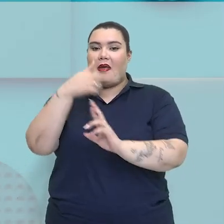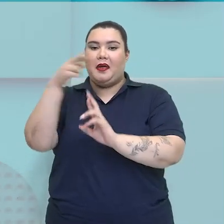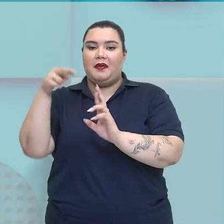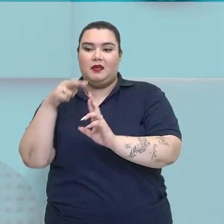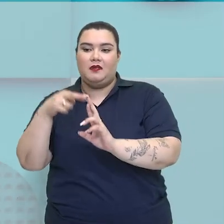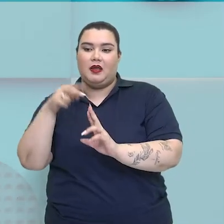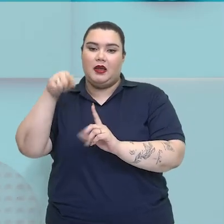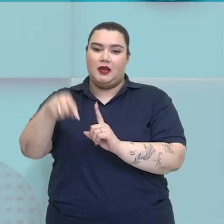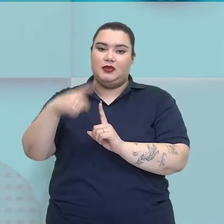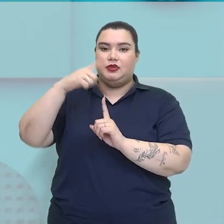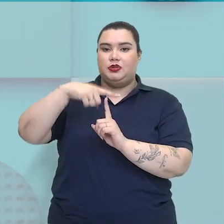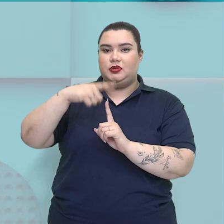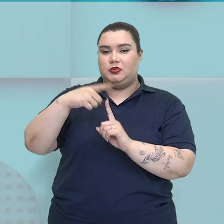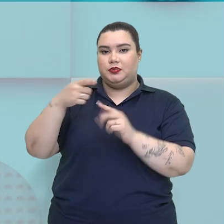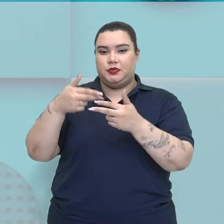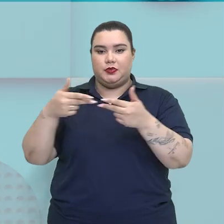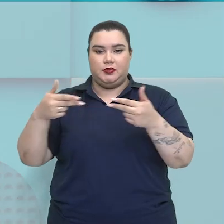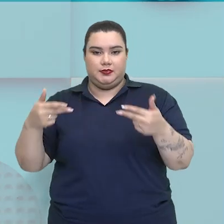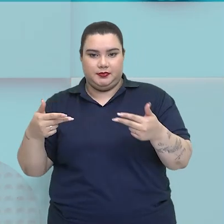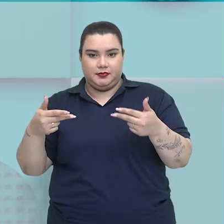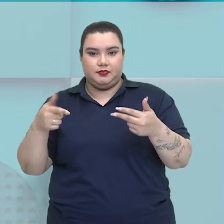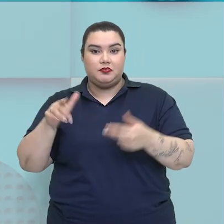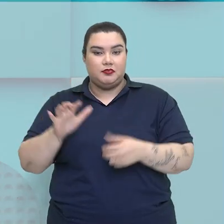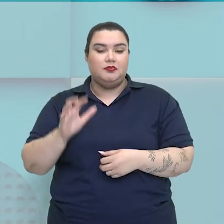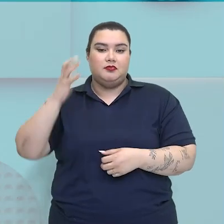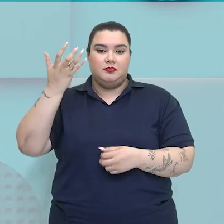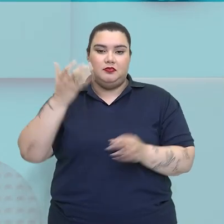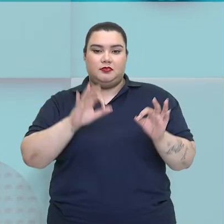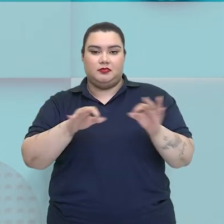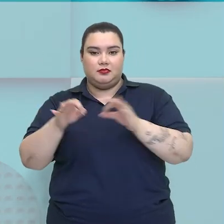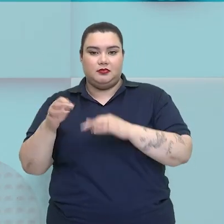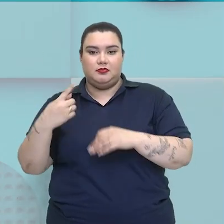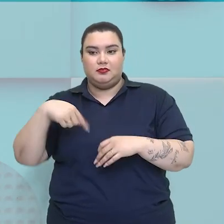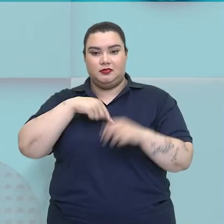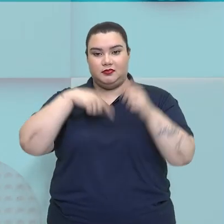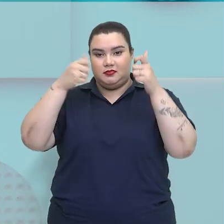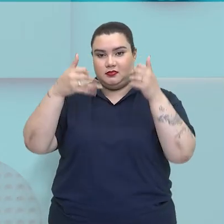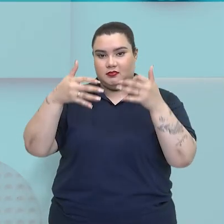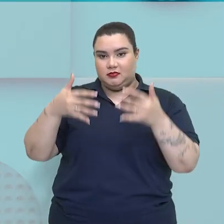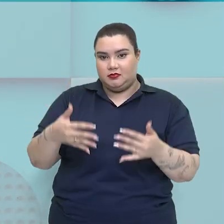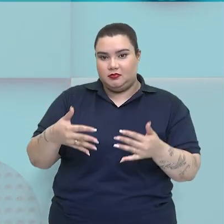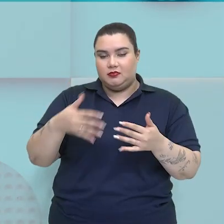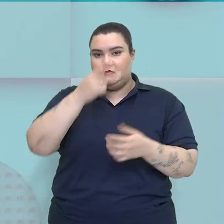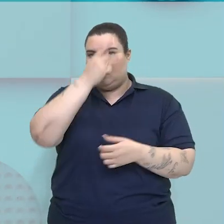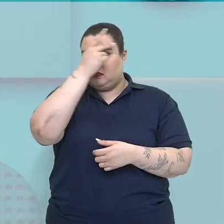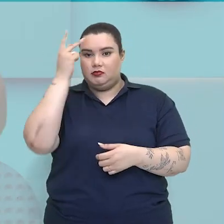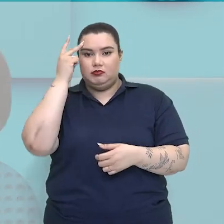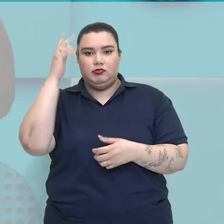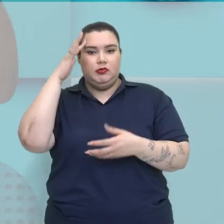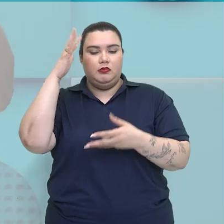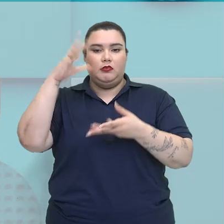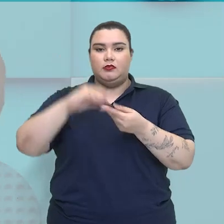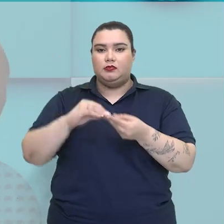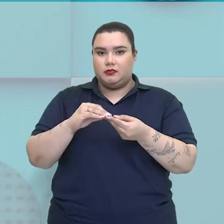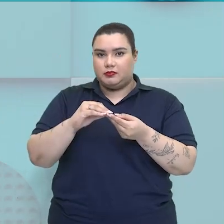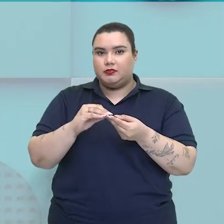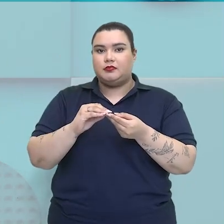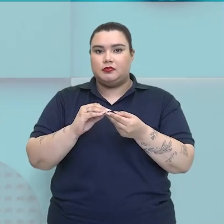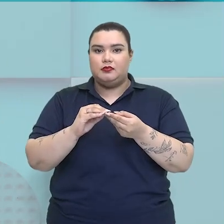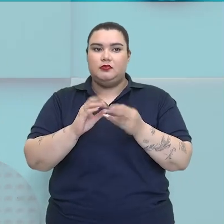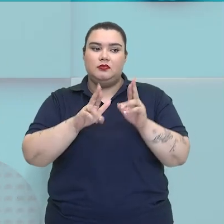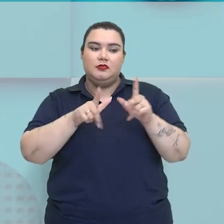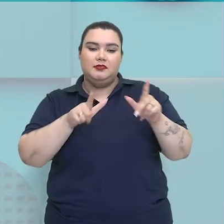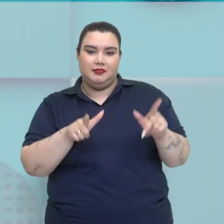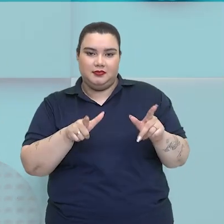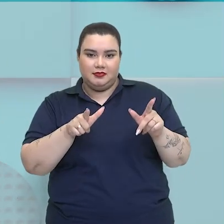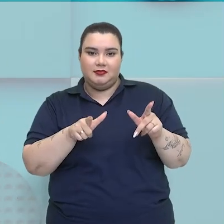referindo a esse tipo de coisa. Porque acontece muito da gente falar e as pessoas compreenderem no sentido